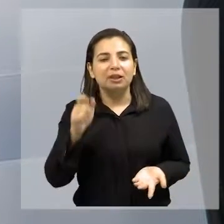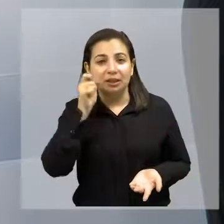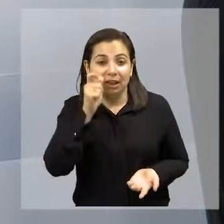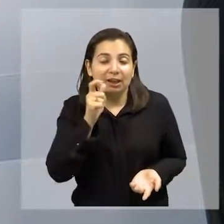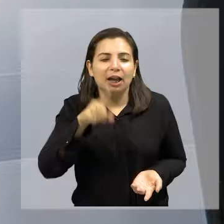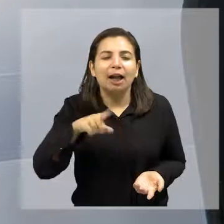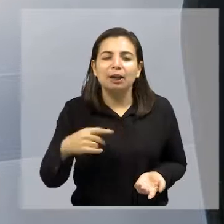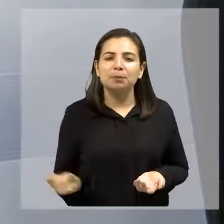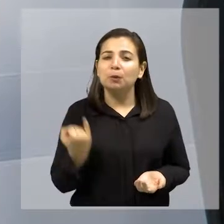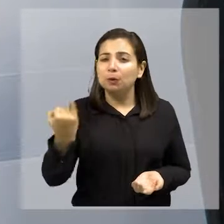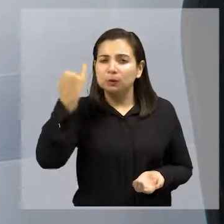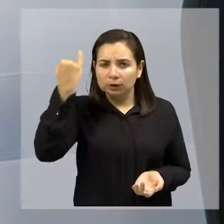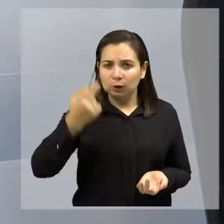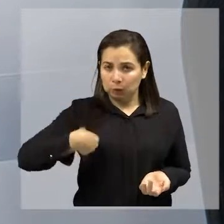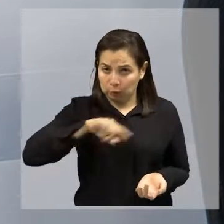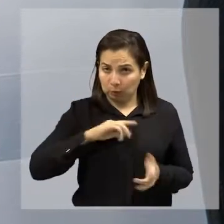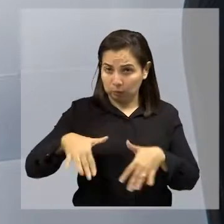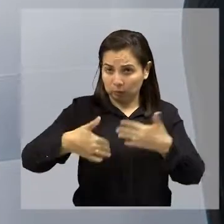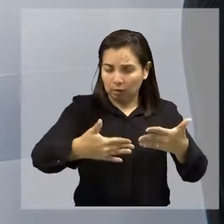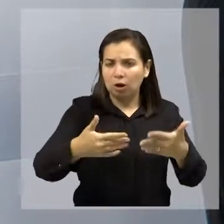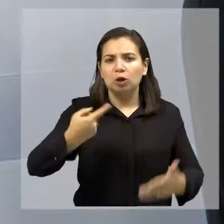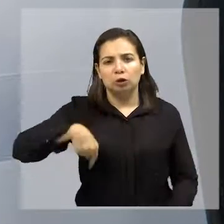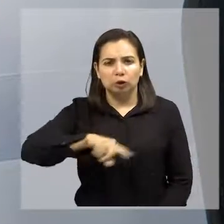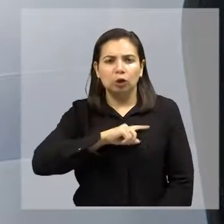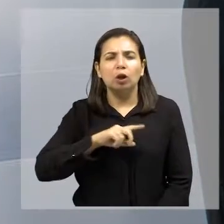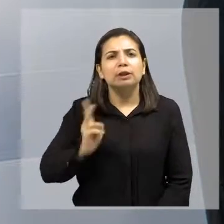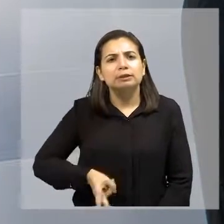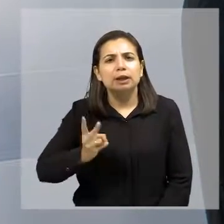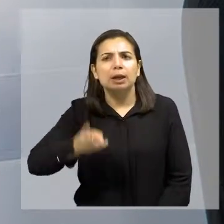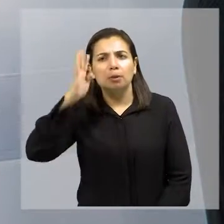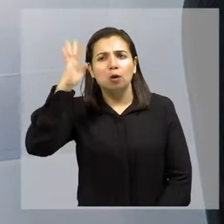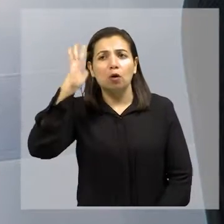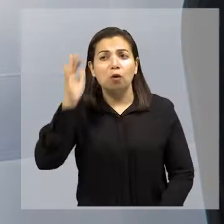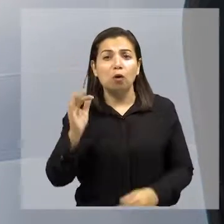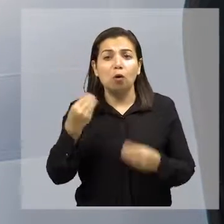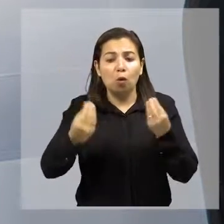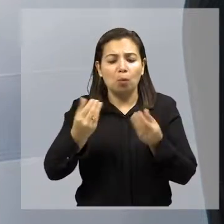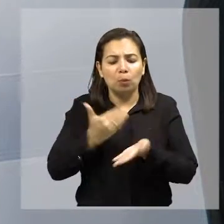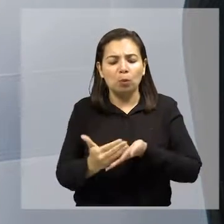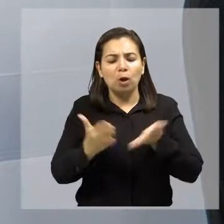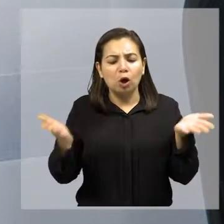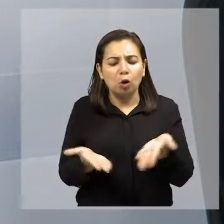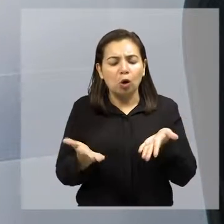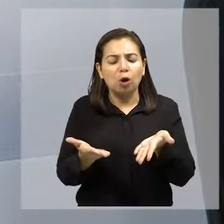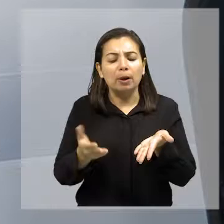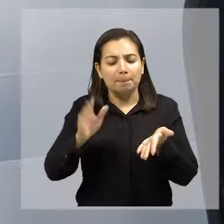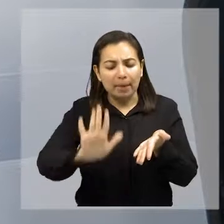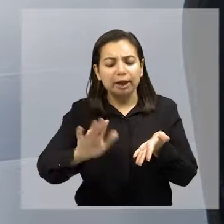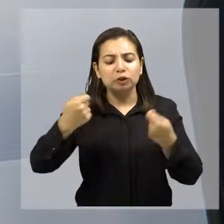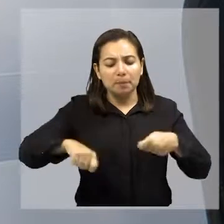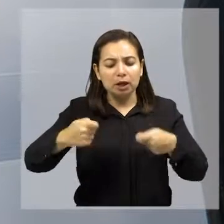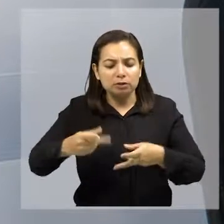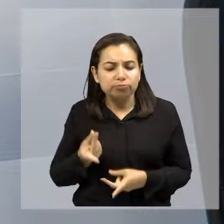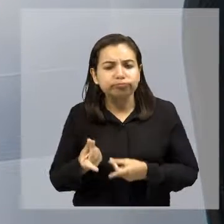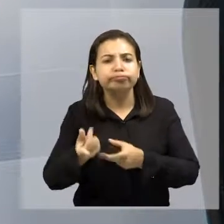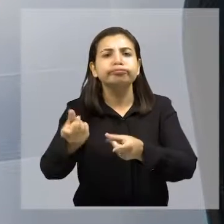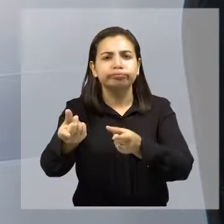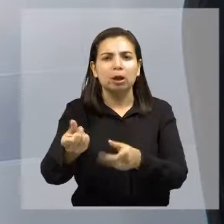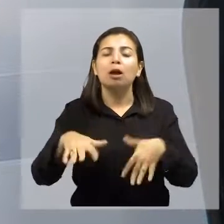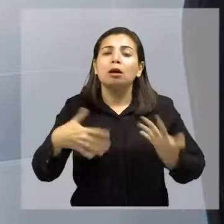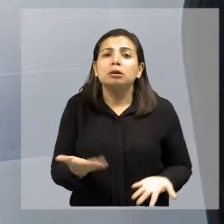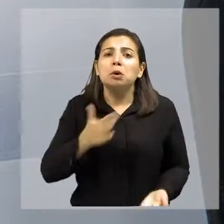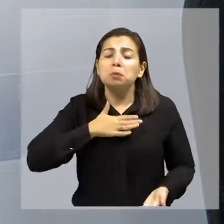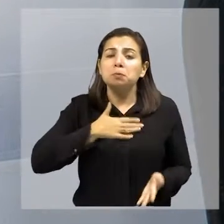nossa trajetória a gente tenha uma preocupação com legados, Afinal de contas, o que é que fica? Eu estou aqui no